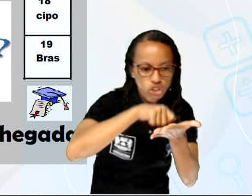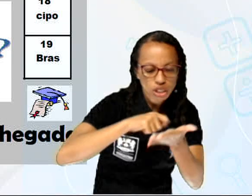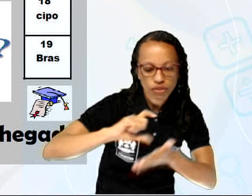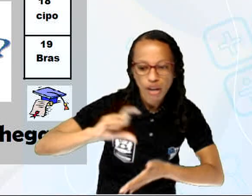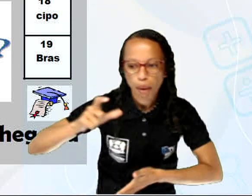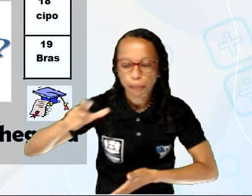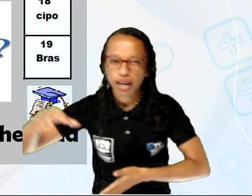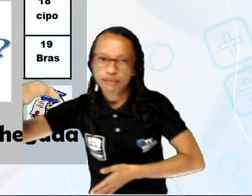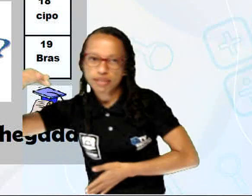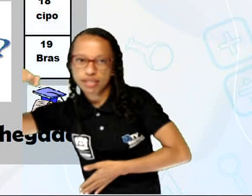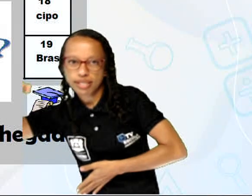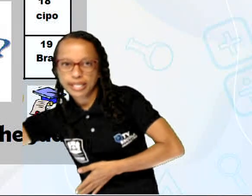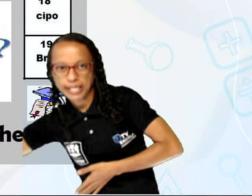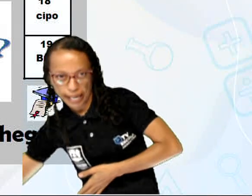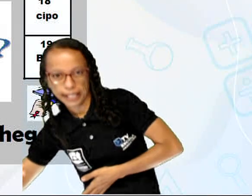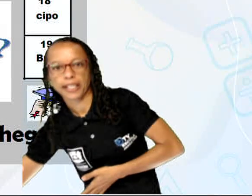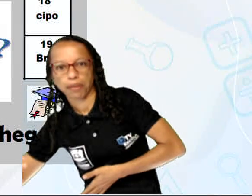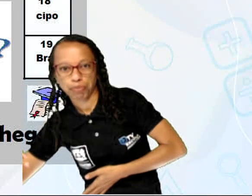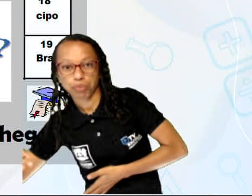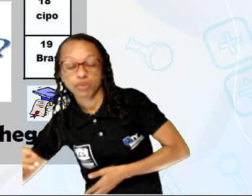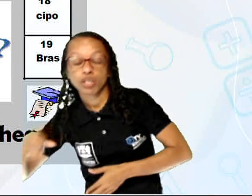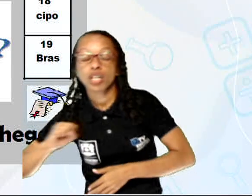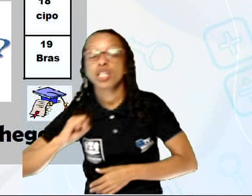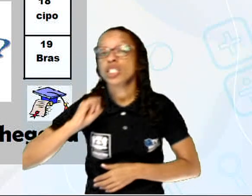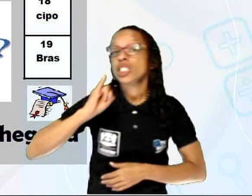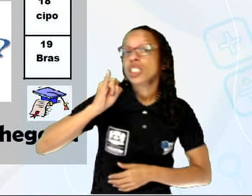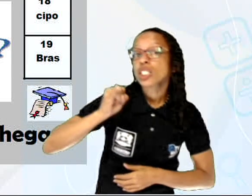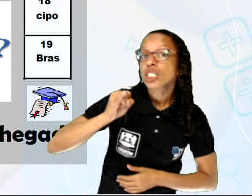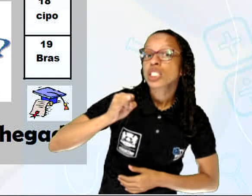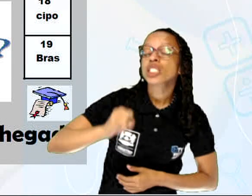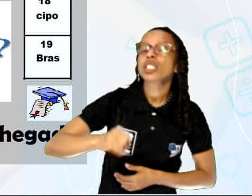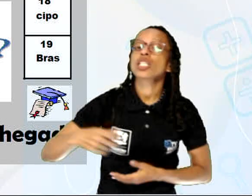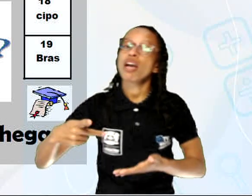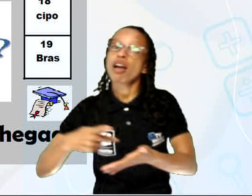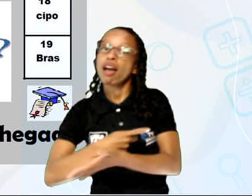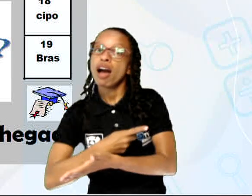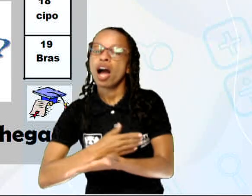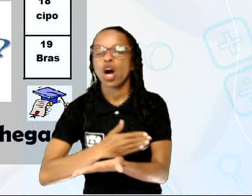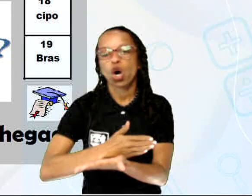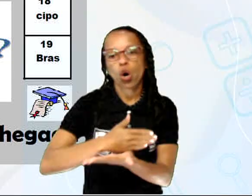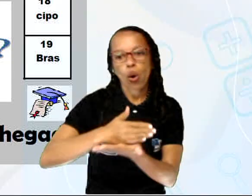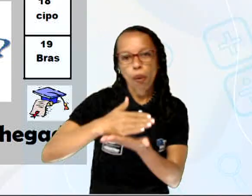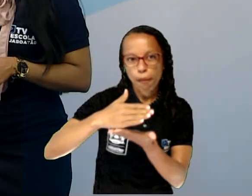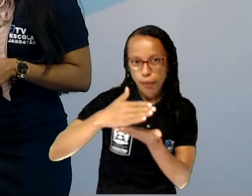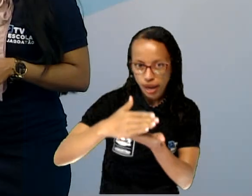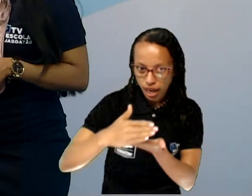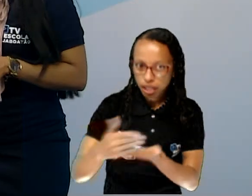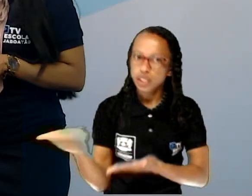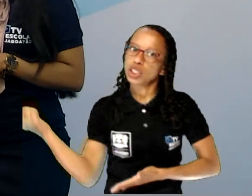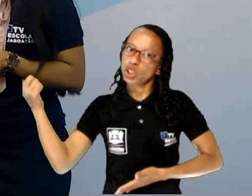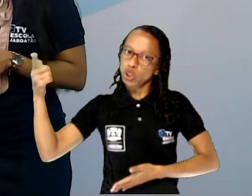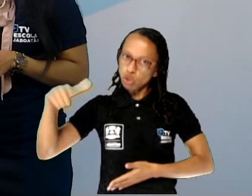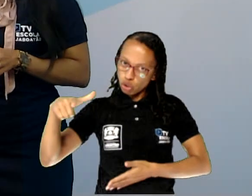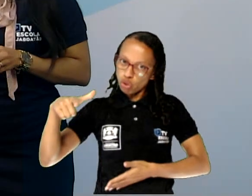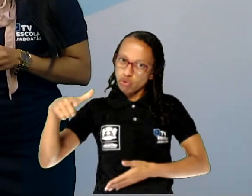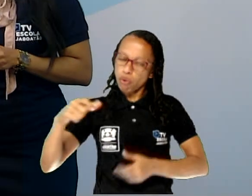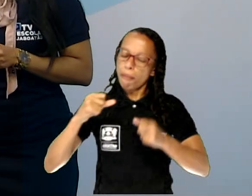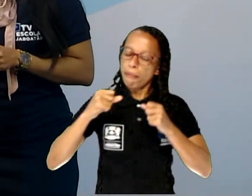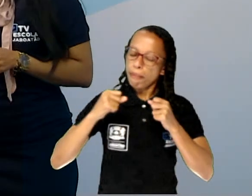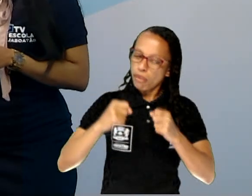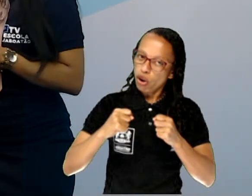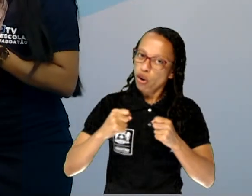na casa, mas se caso errar, retroceda onde começou. Vocês podem pegar, né, esse joguinho e fazer em